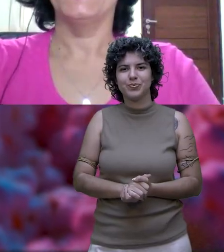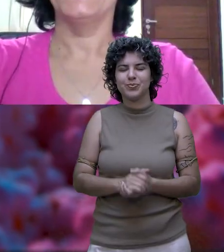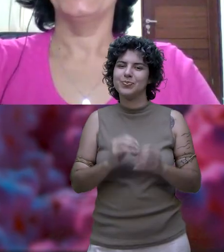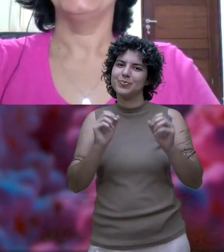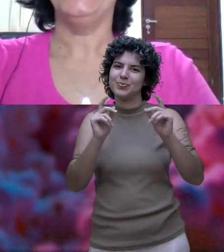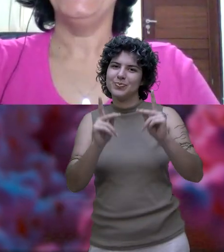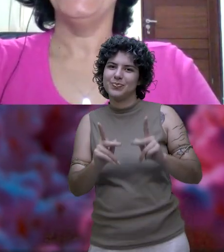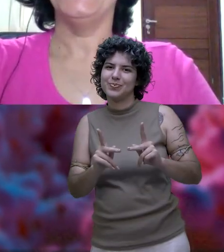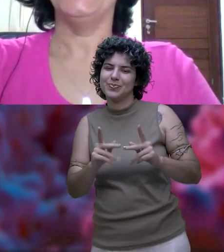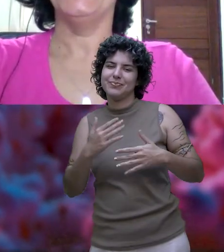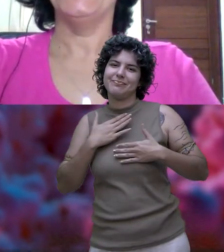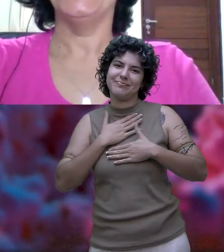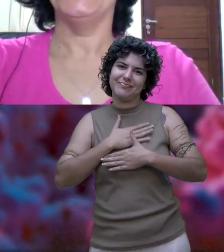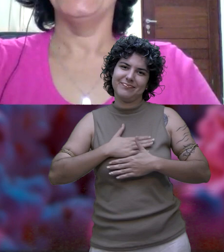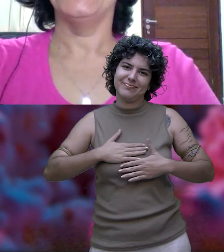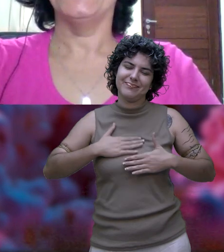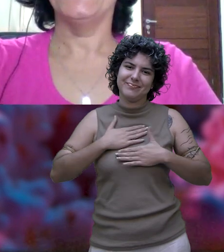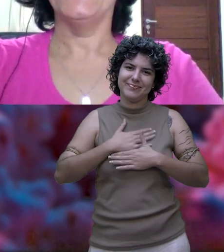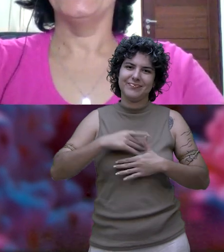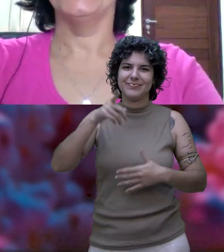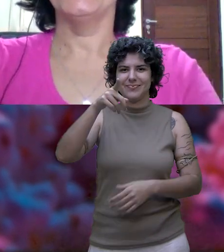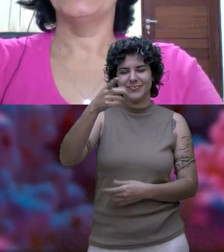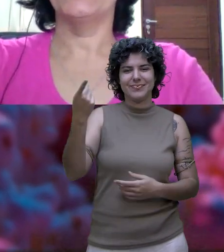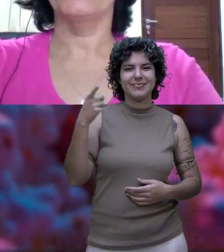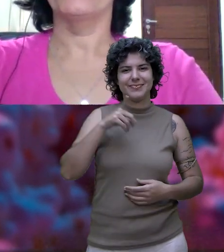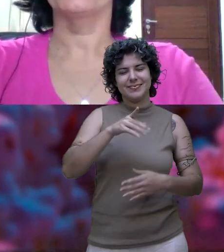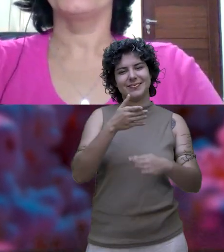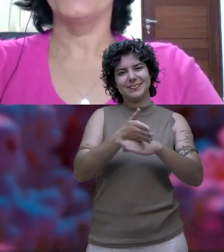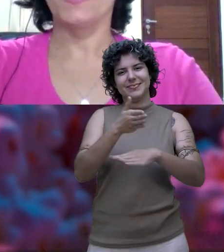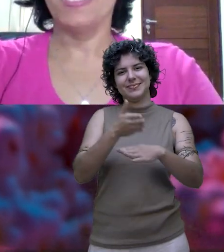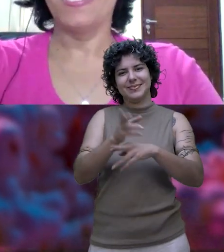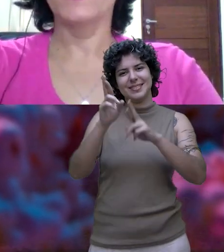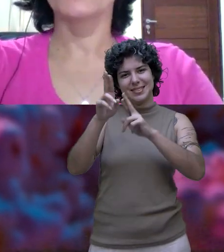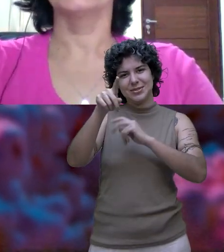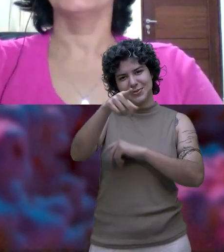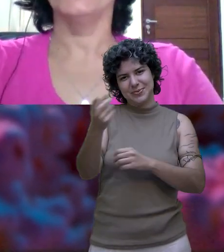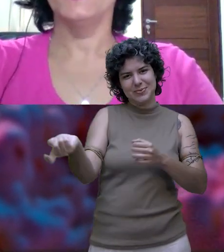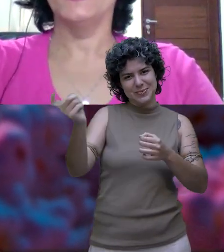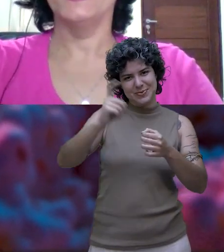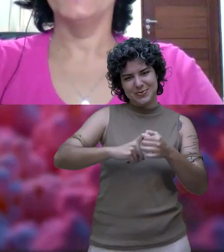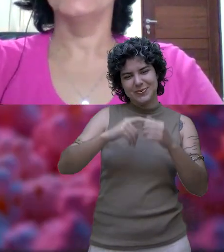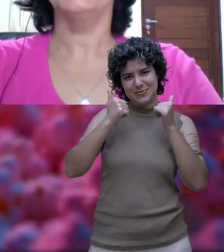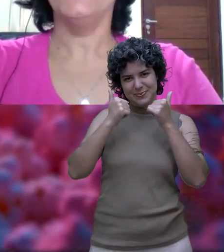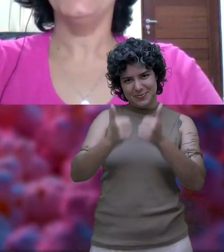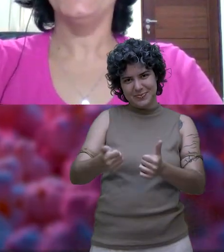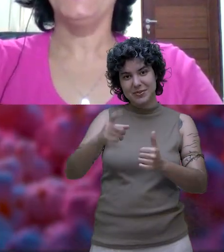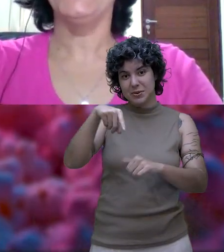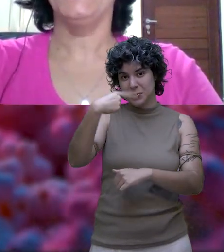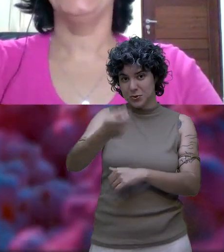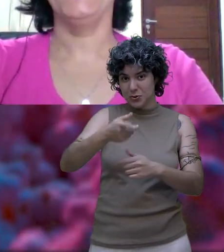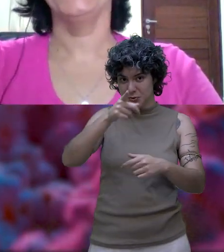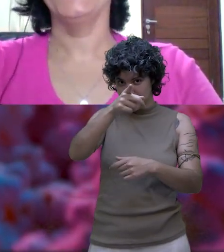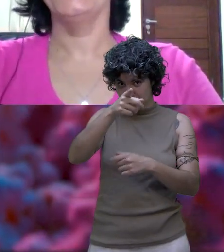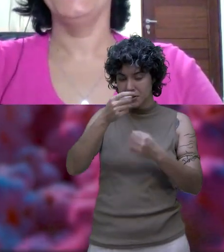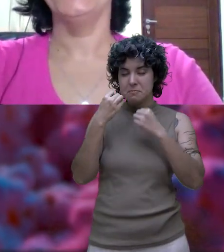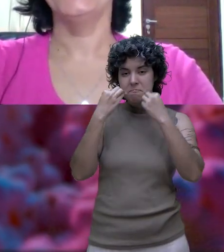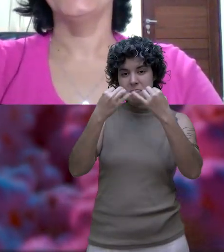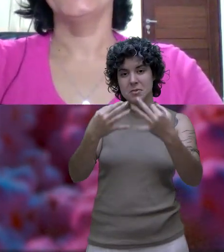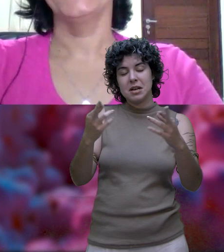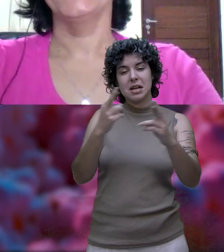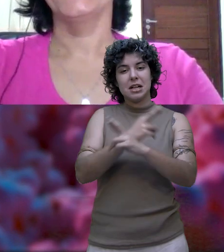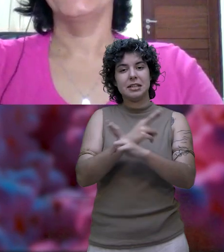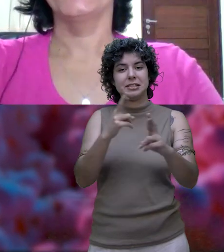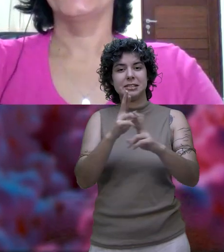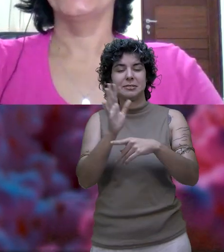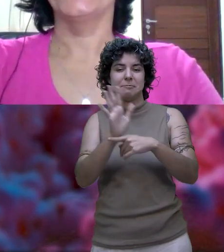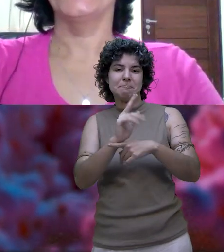Ok. É um prazer gigante ter você. A gente espera ver você de volta aqui no Pega Pipoca em breve para falar dos seus filmes, inclusive. Então,